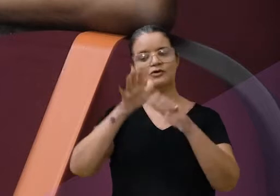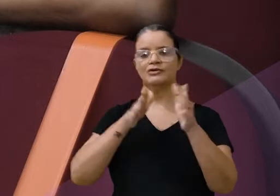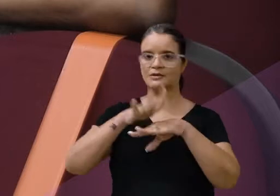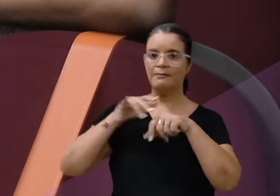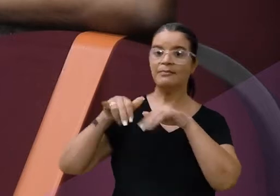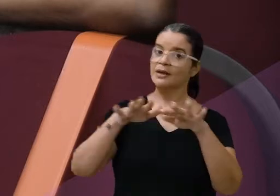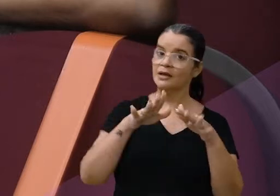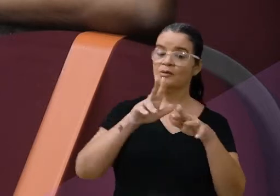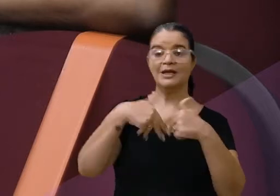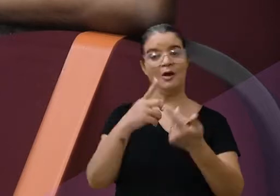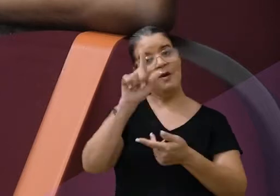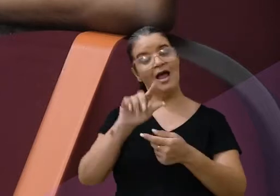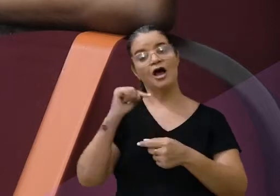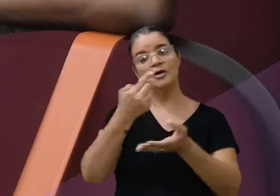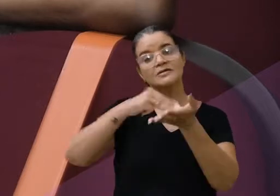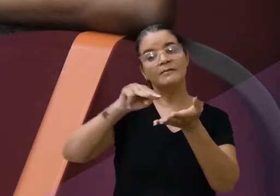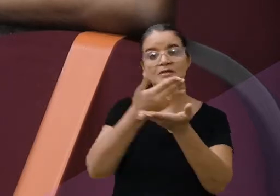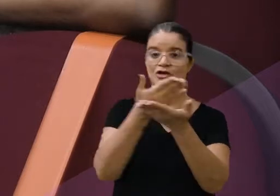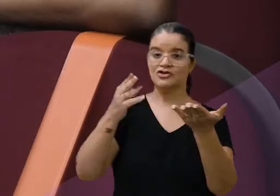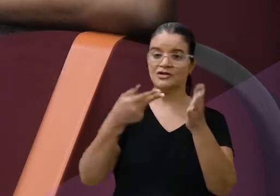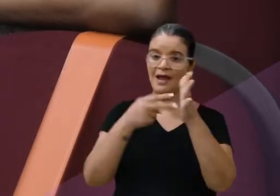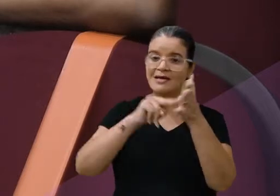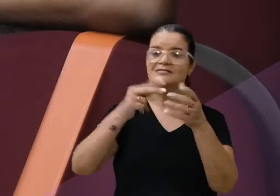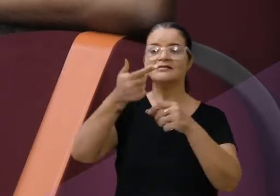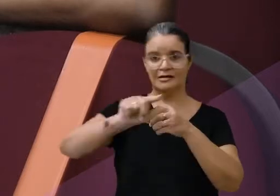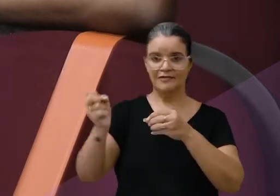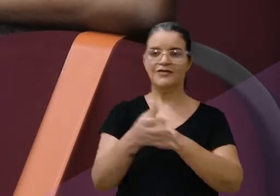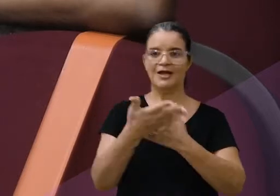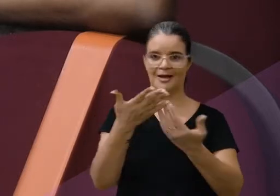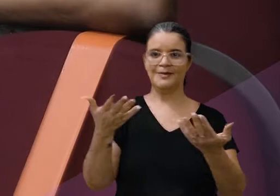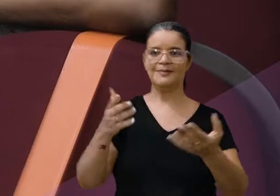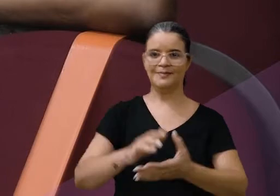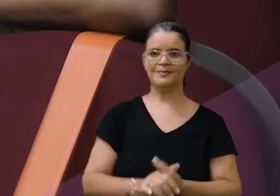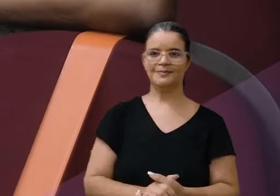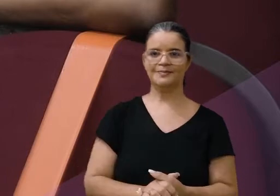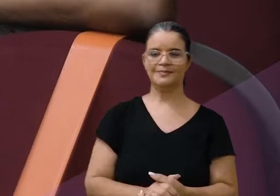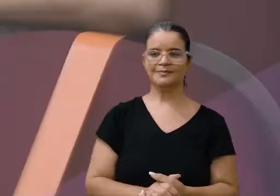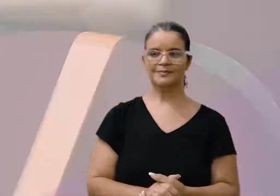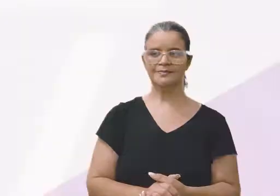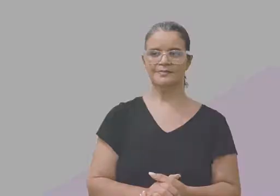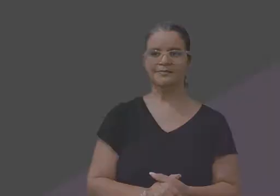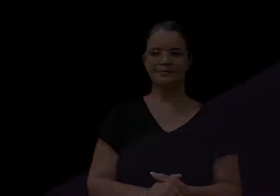período de pandemia. Então, essa é a nossa mensagem para vocês. Ressignifiquem.